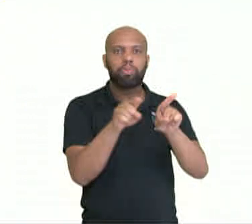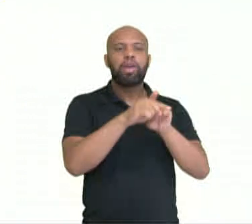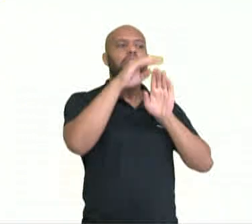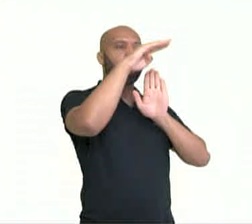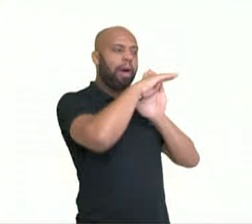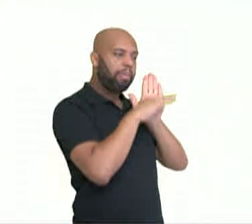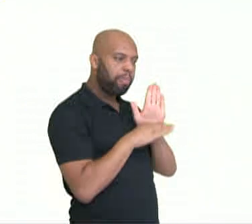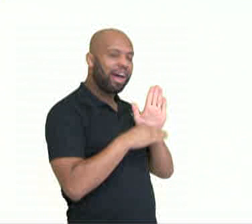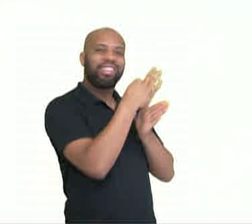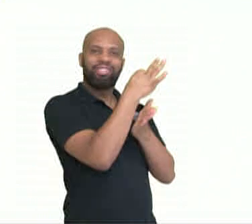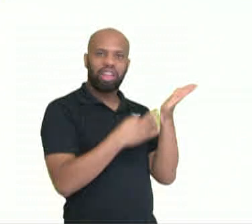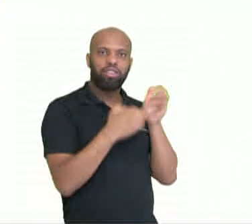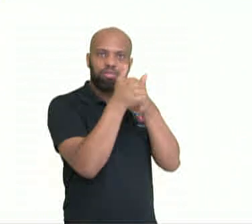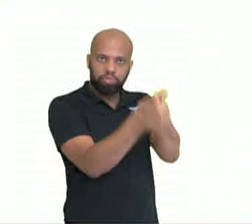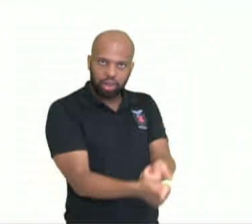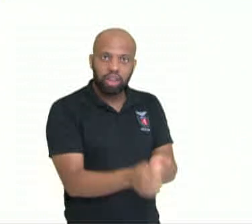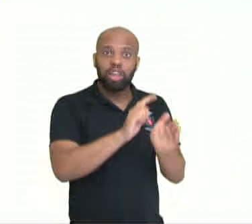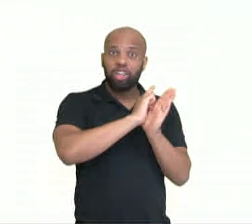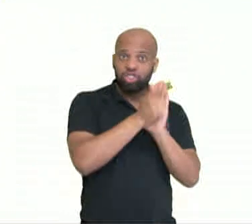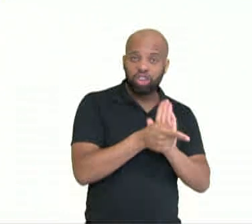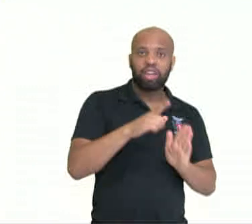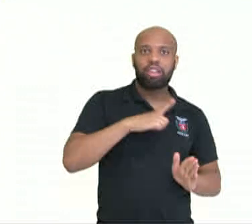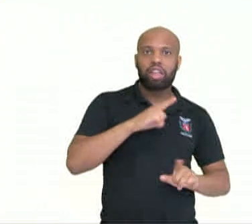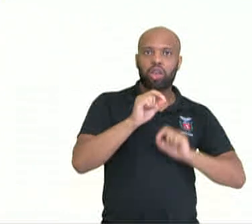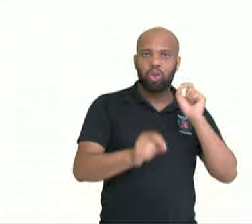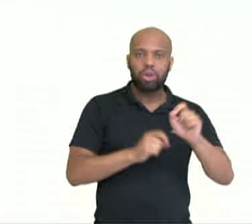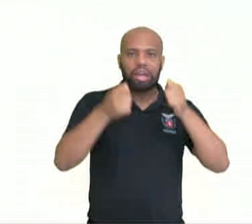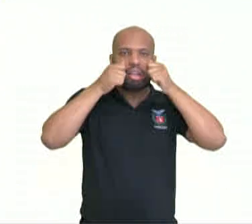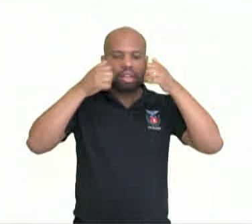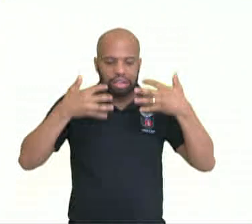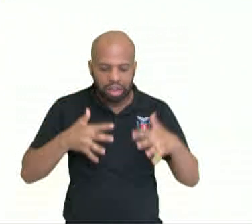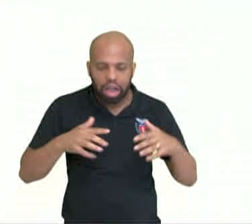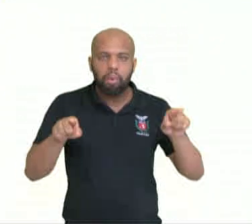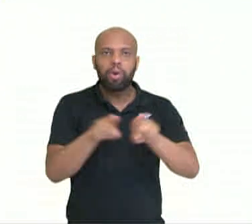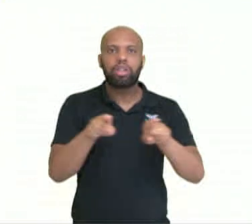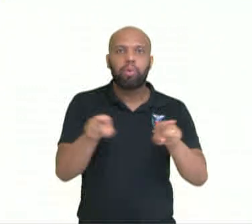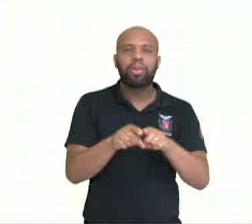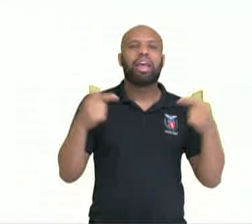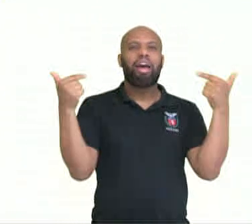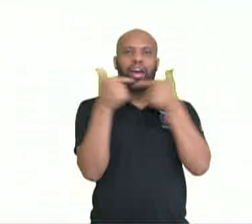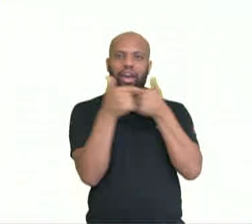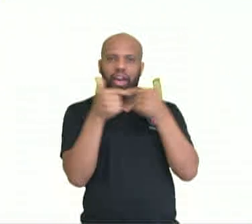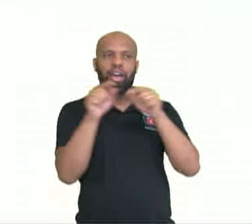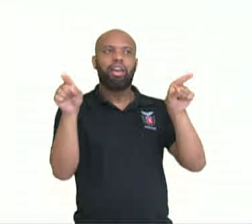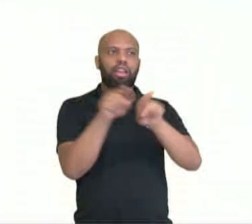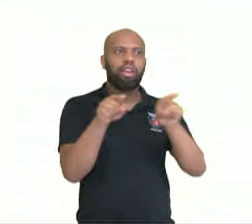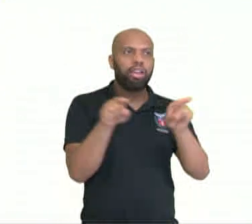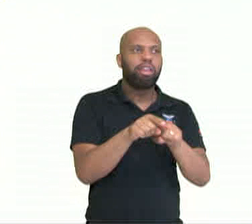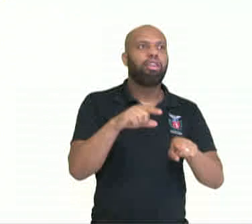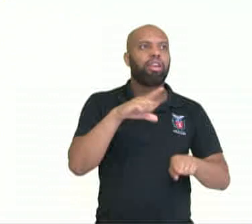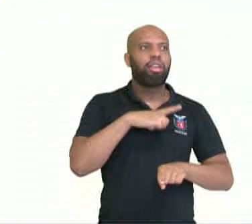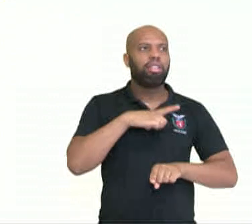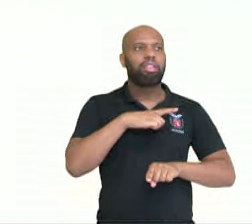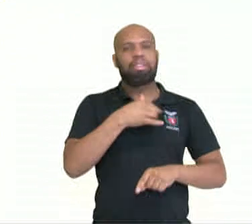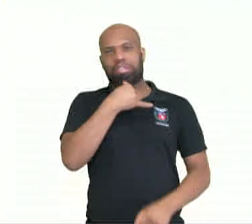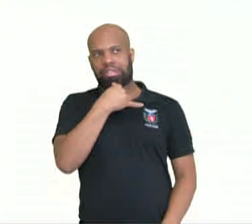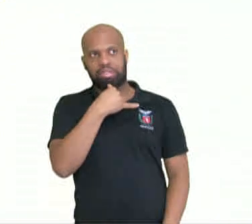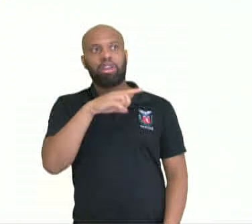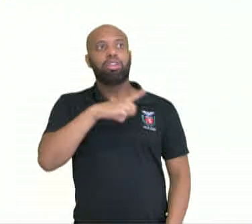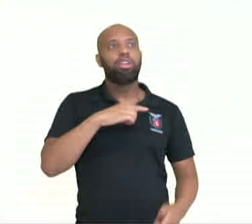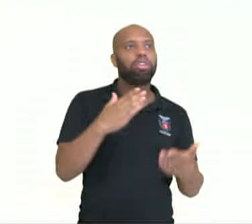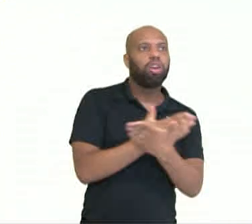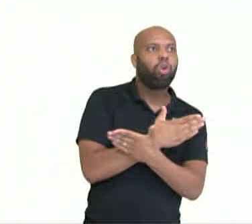né? Os gêneros, a tragédia, a comédia, o drama, o épico e o teatro de rua, né? Técnica direta e